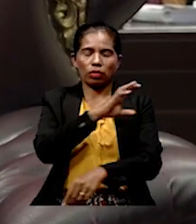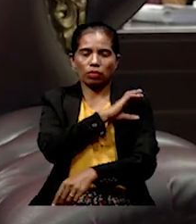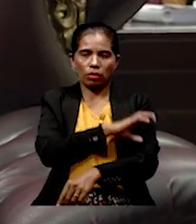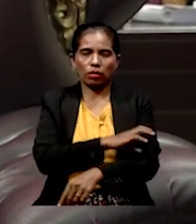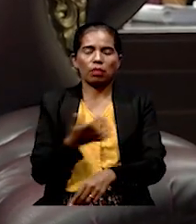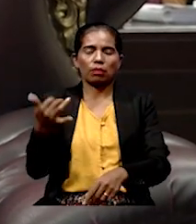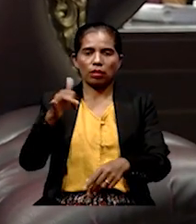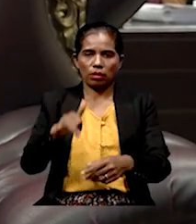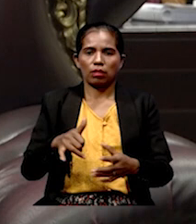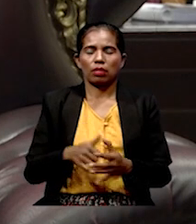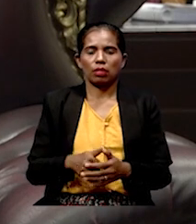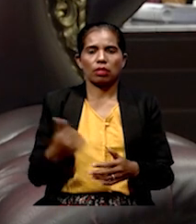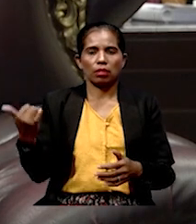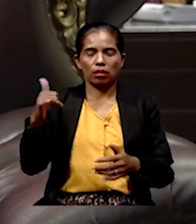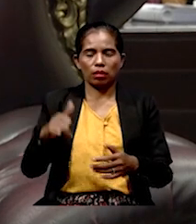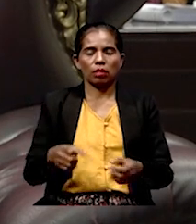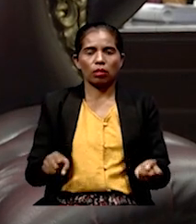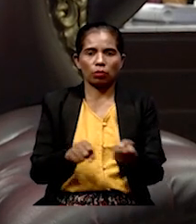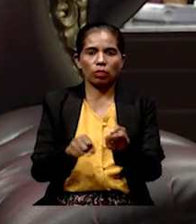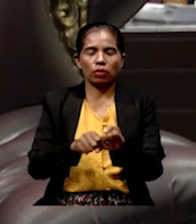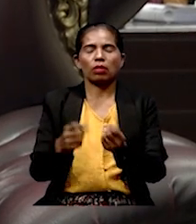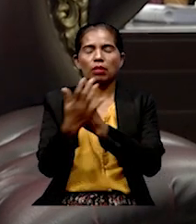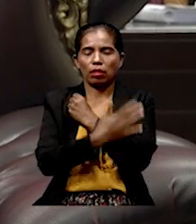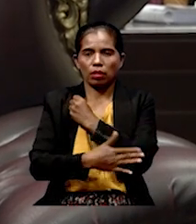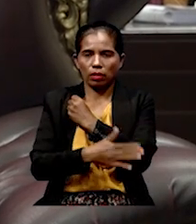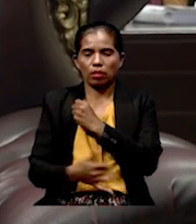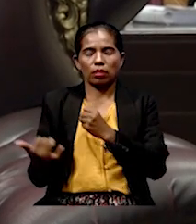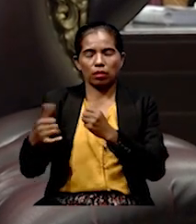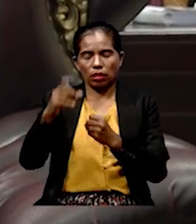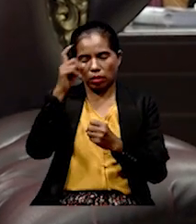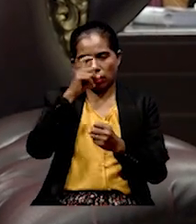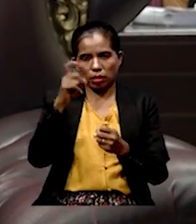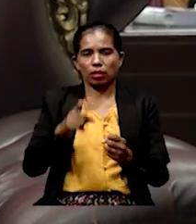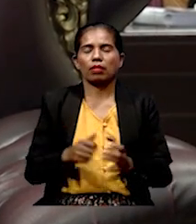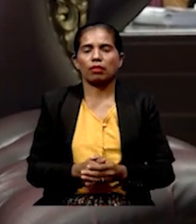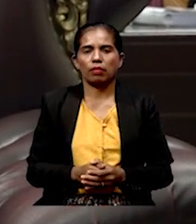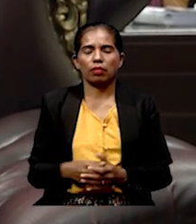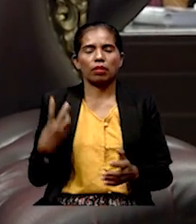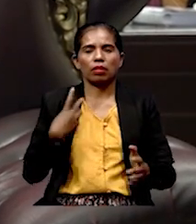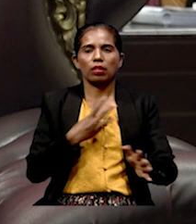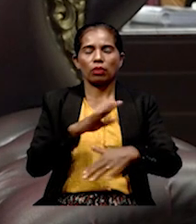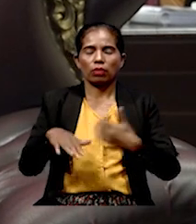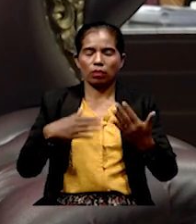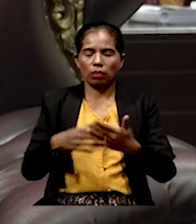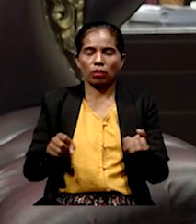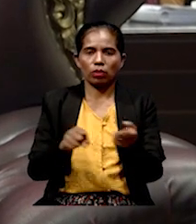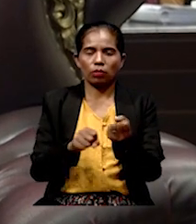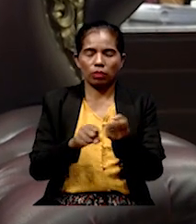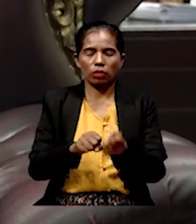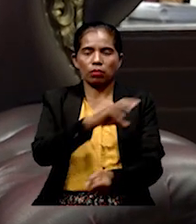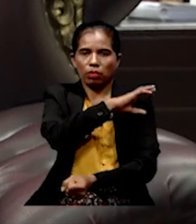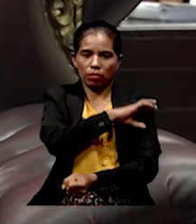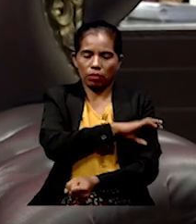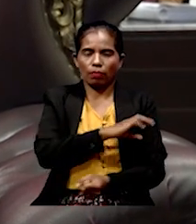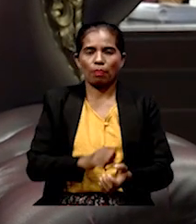máximo, ser contribuir na banação e ser a idade na tomona. Portanto, isso tudo tem que contribuir para a segurança.